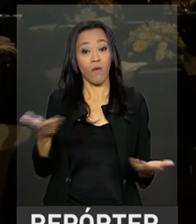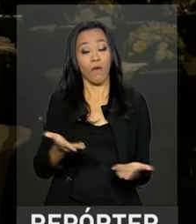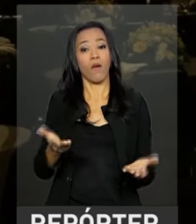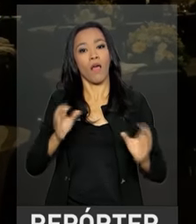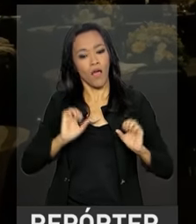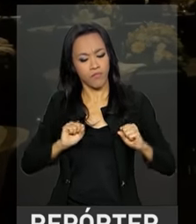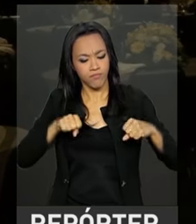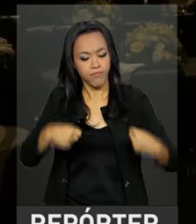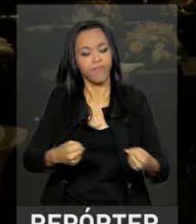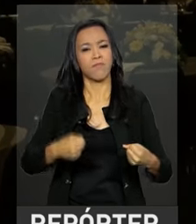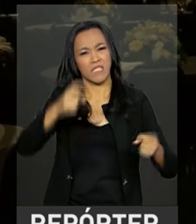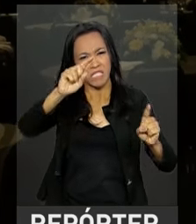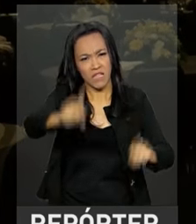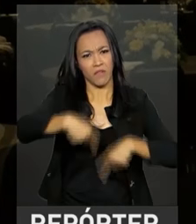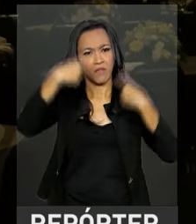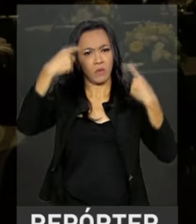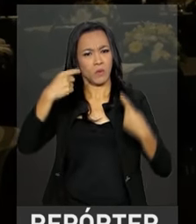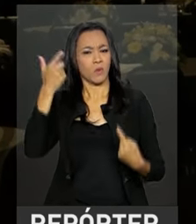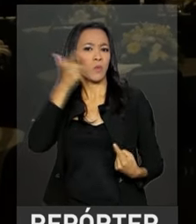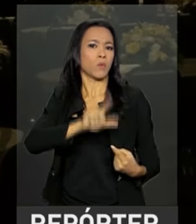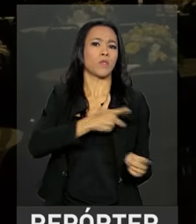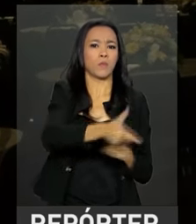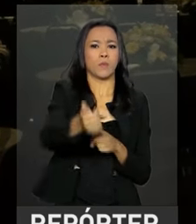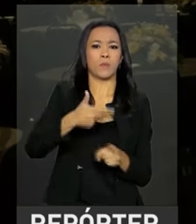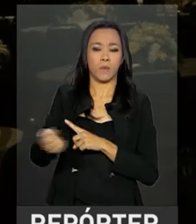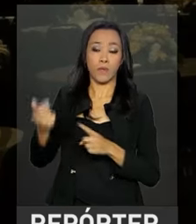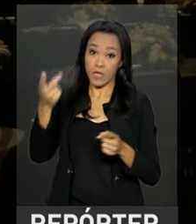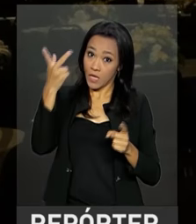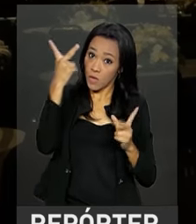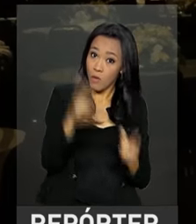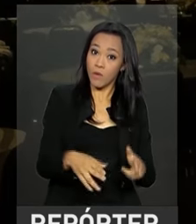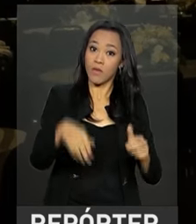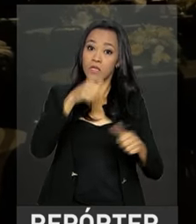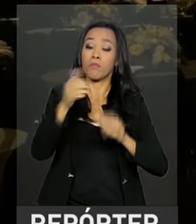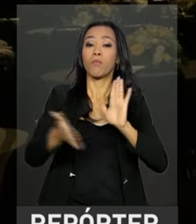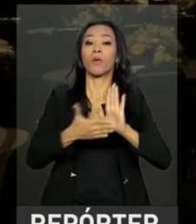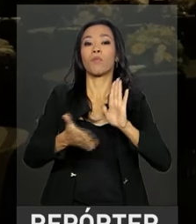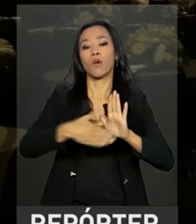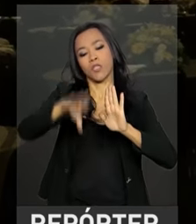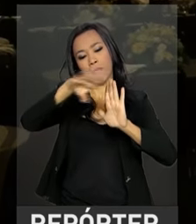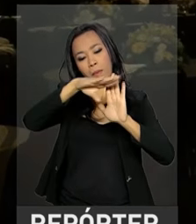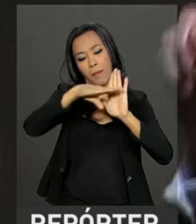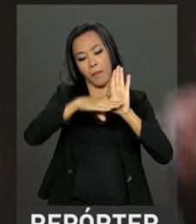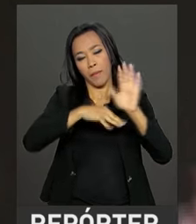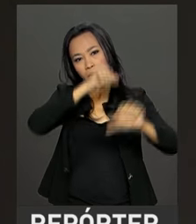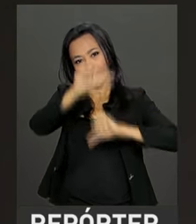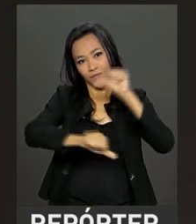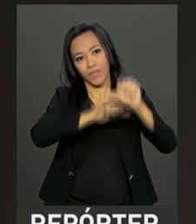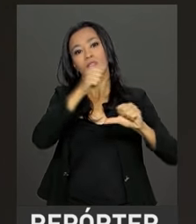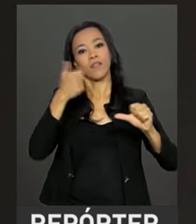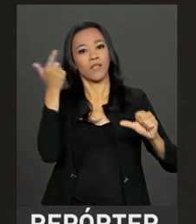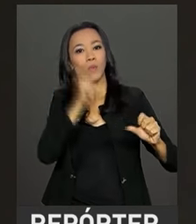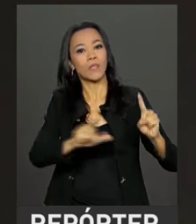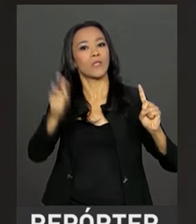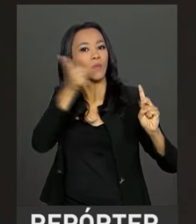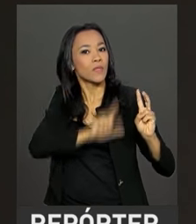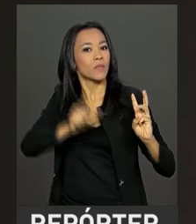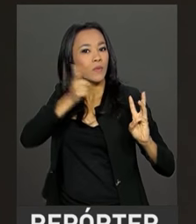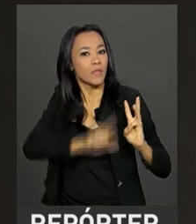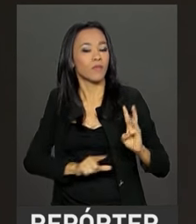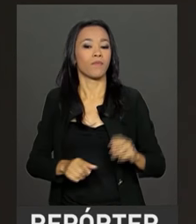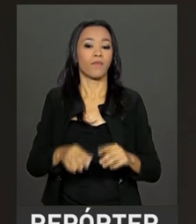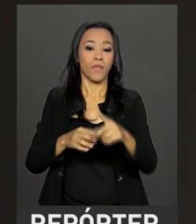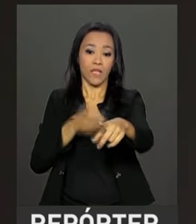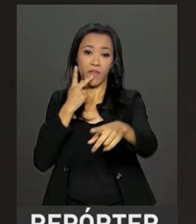de encarar desafios como as reformas que vêm sendo propostas e realizadas em menos de um ano de governo